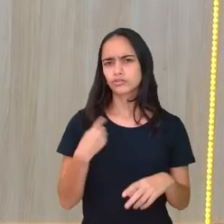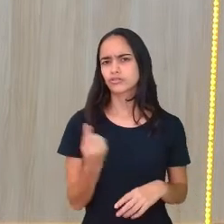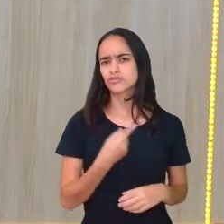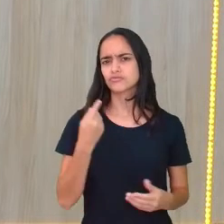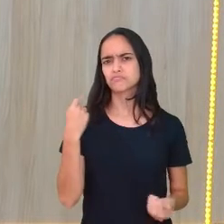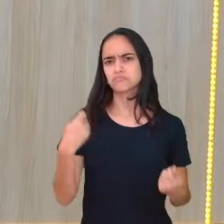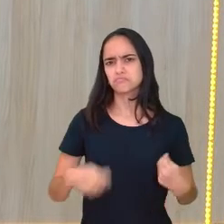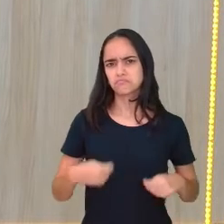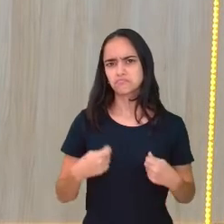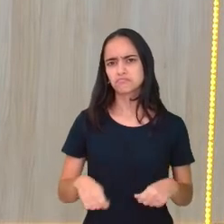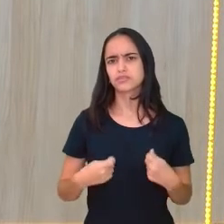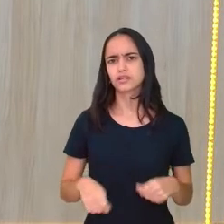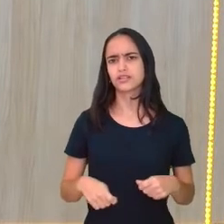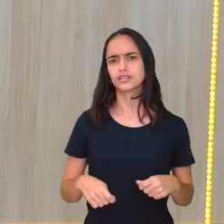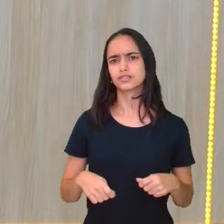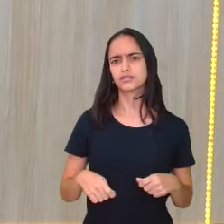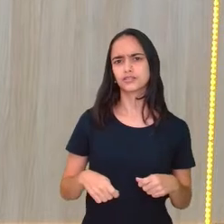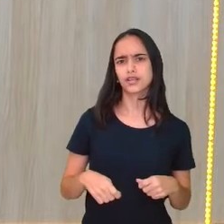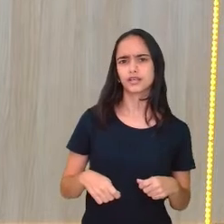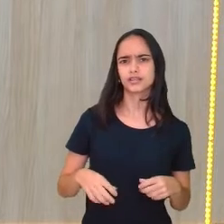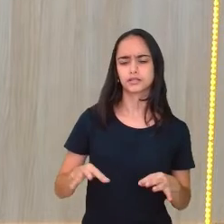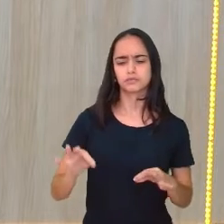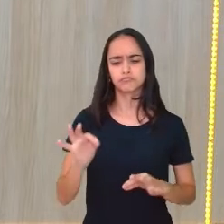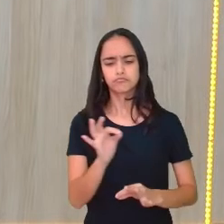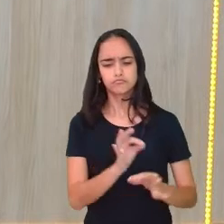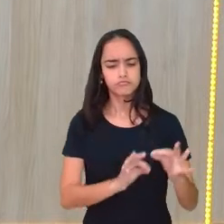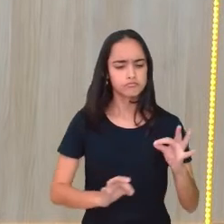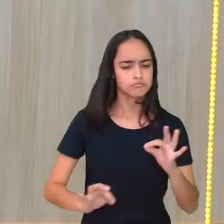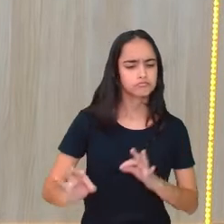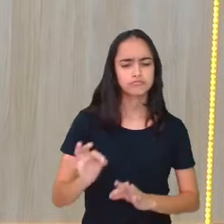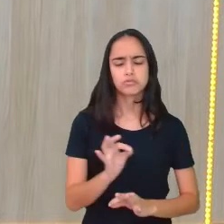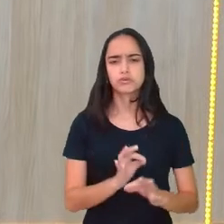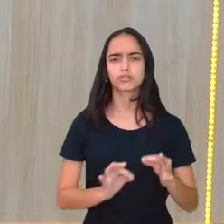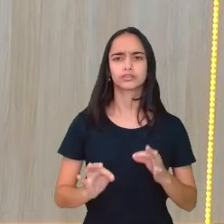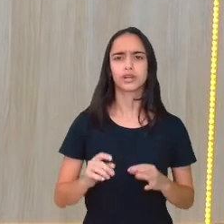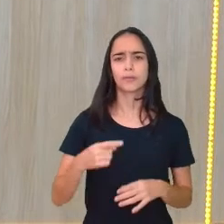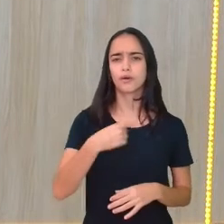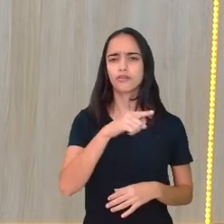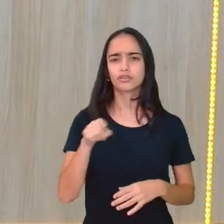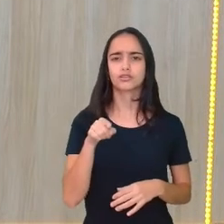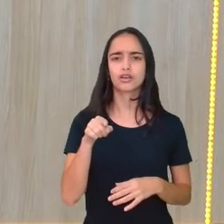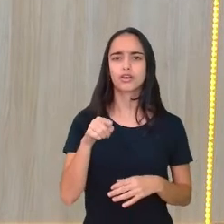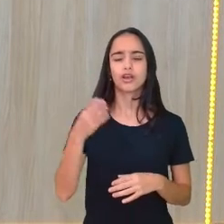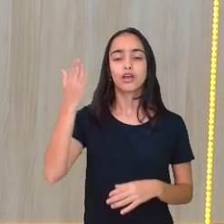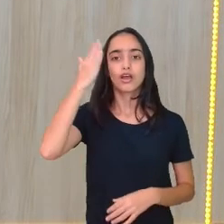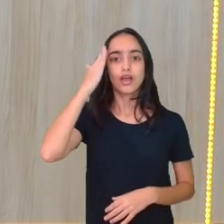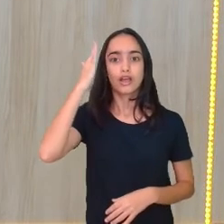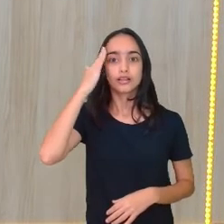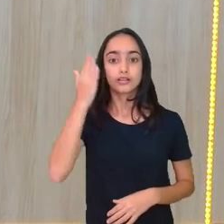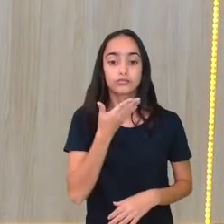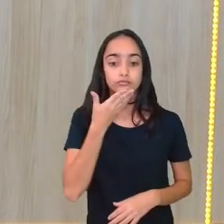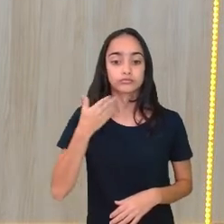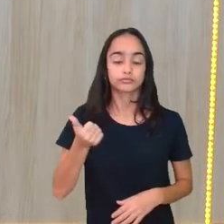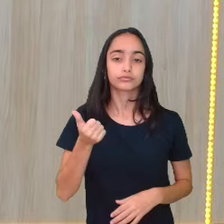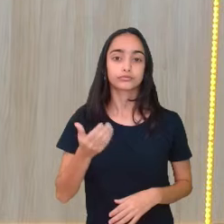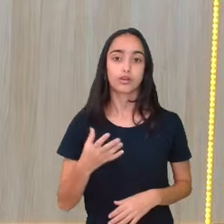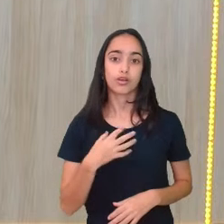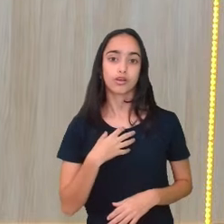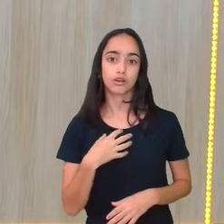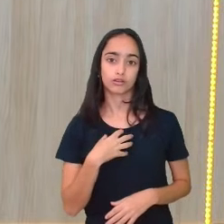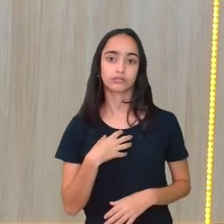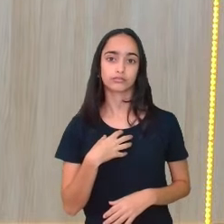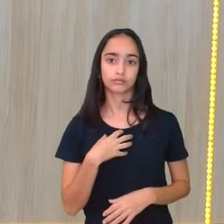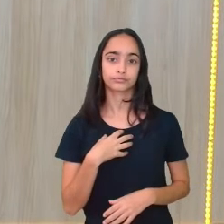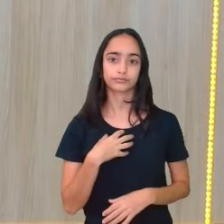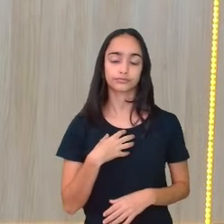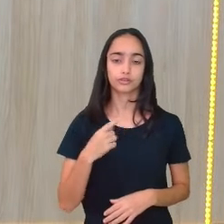ir aí esmiuçando, né? Destrinchando, para que vocês consigam entender da melhor forma possível. Então, a gente vai entender